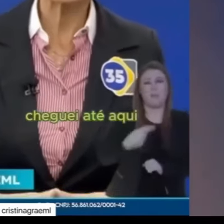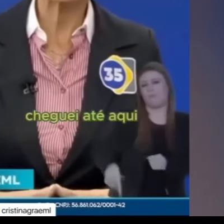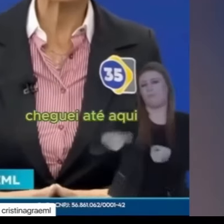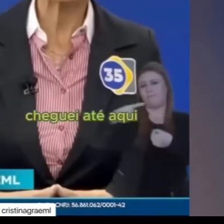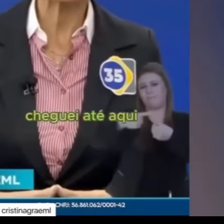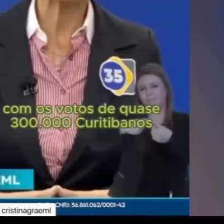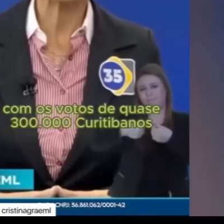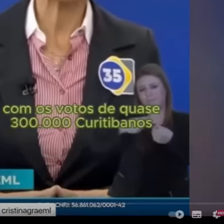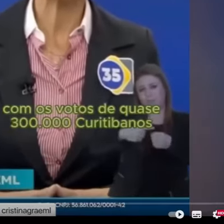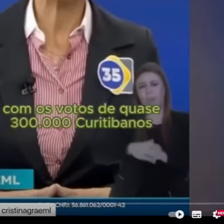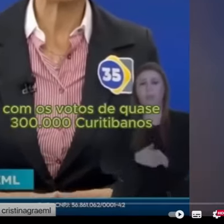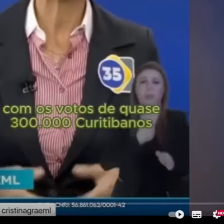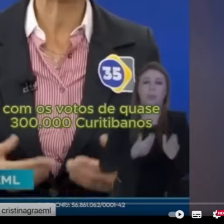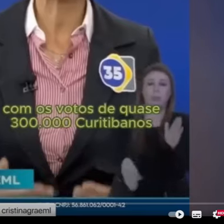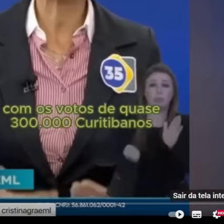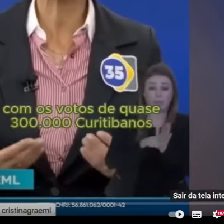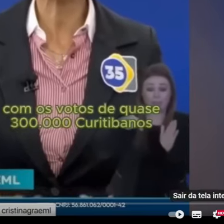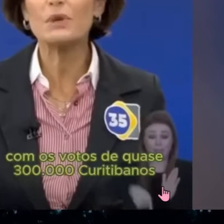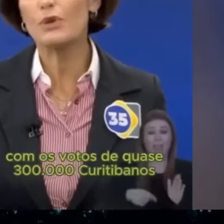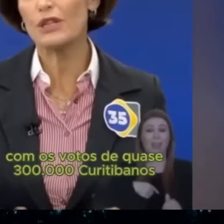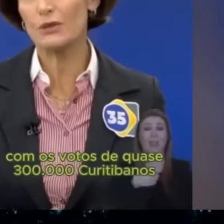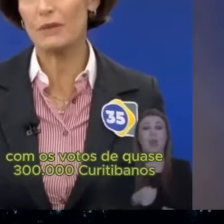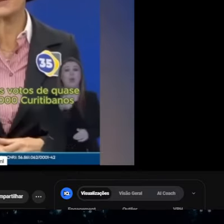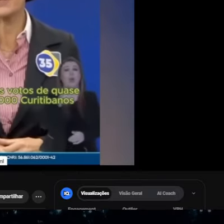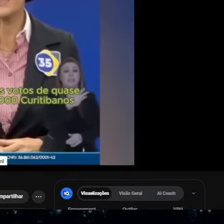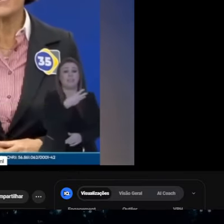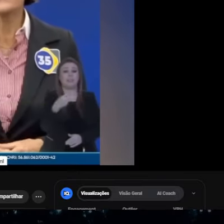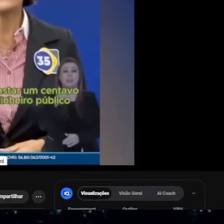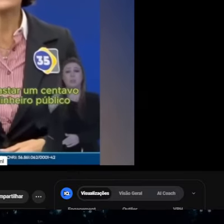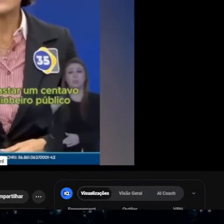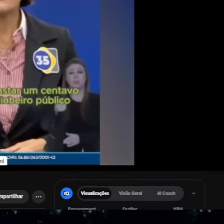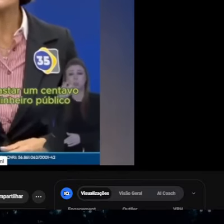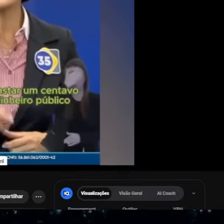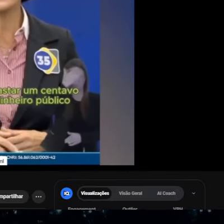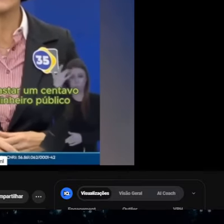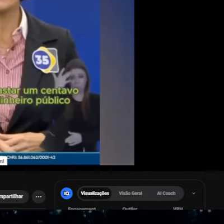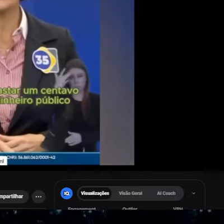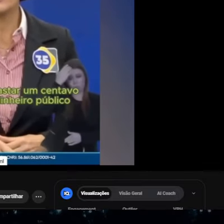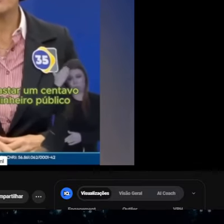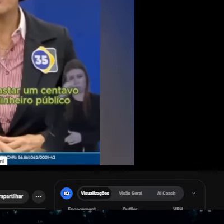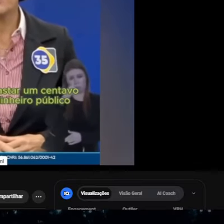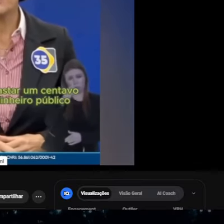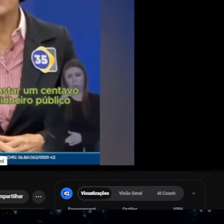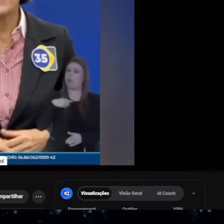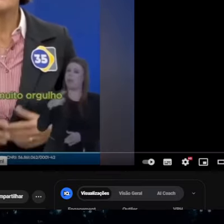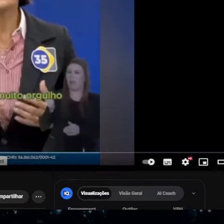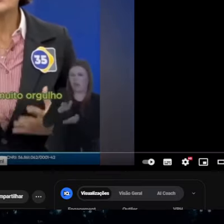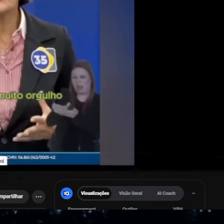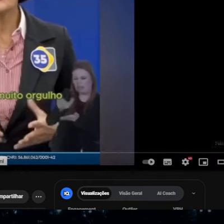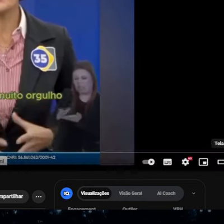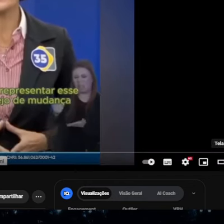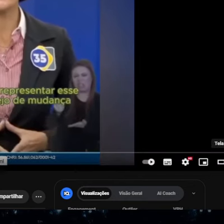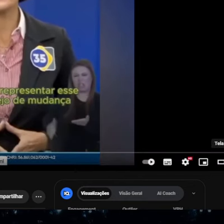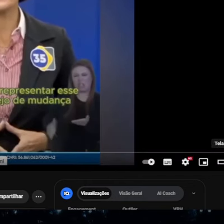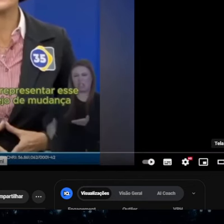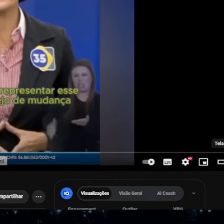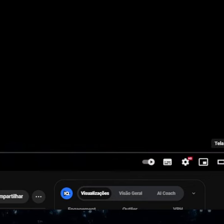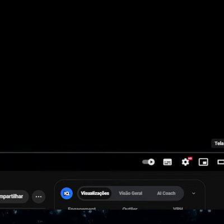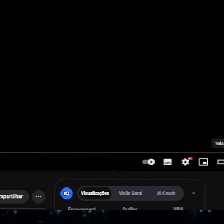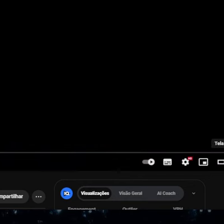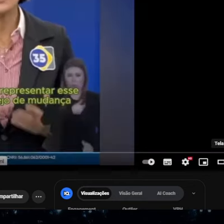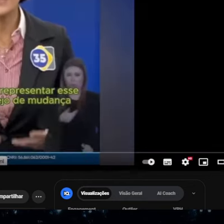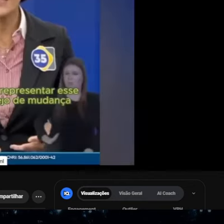Cheguei até aqui com os votos de quase 300 mil curitibanos, sem gastar um centavo de dinheiro público. É muito orgulho poder representar